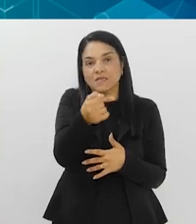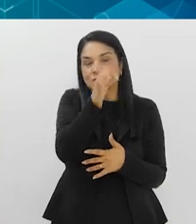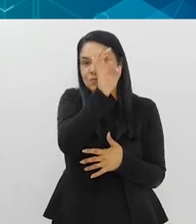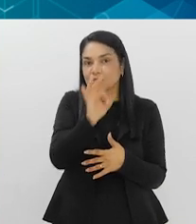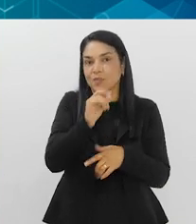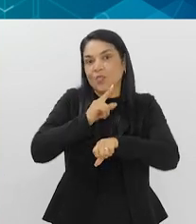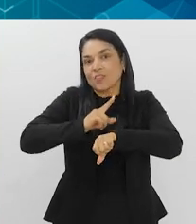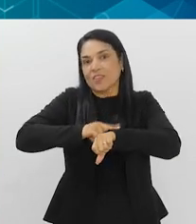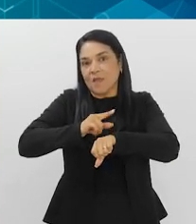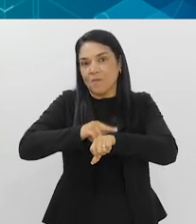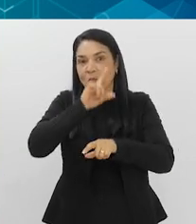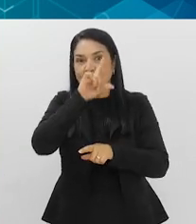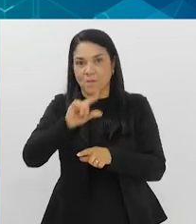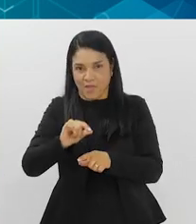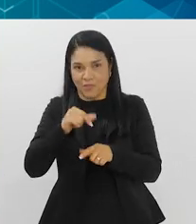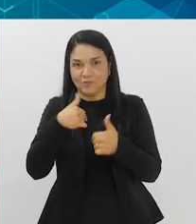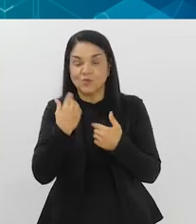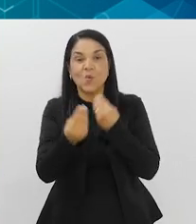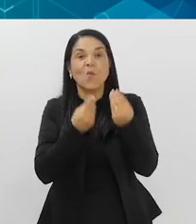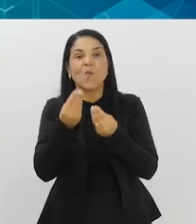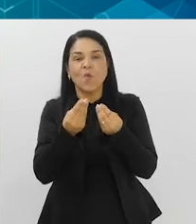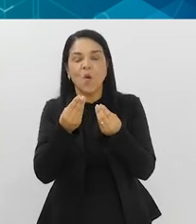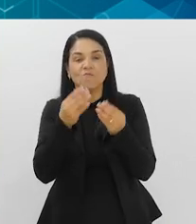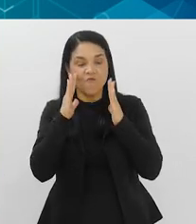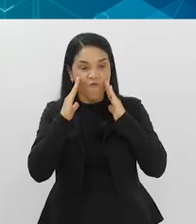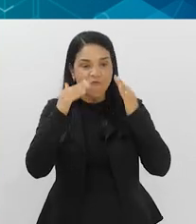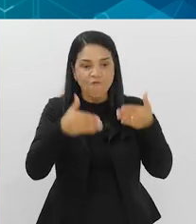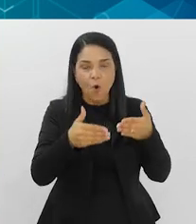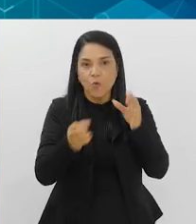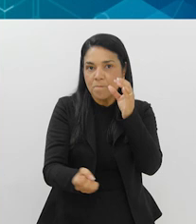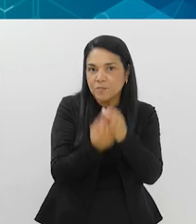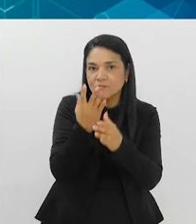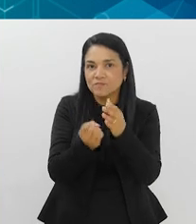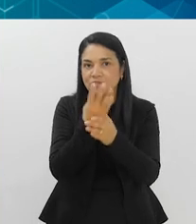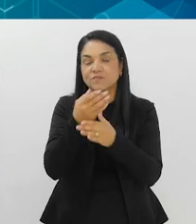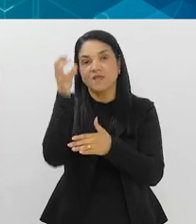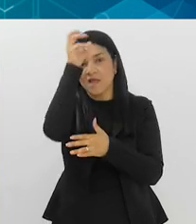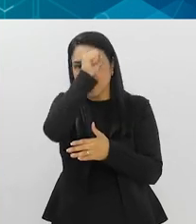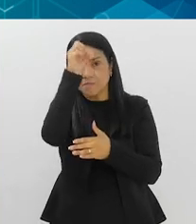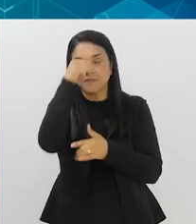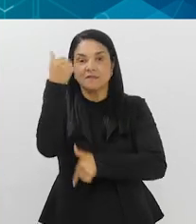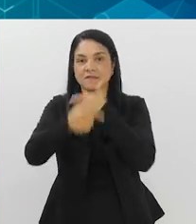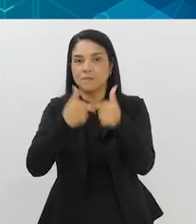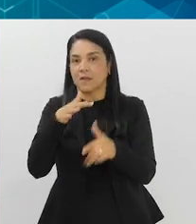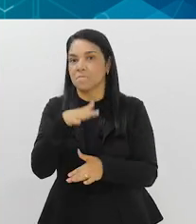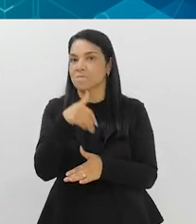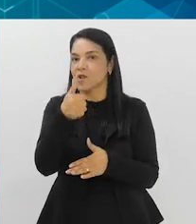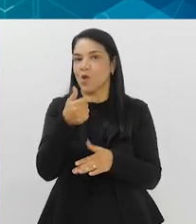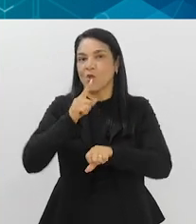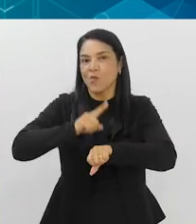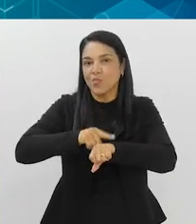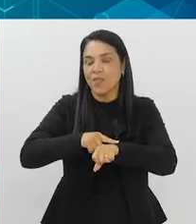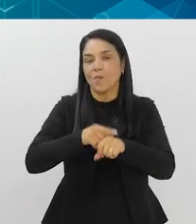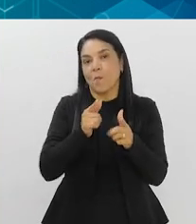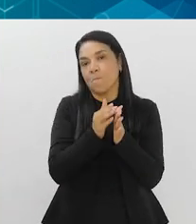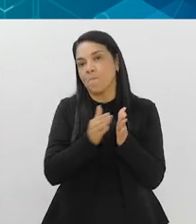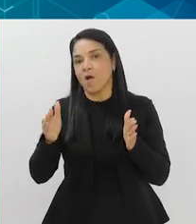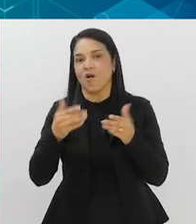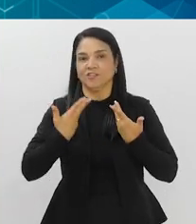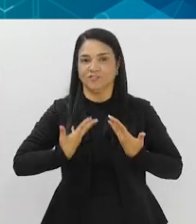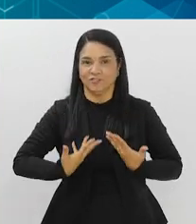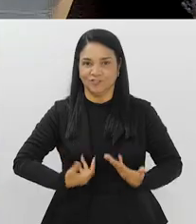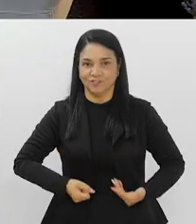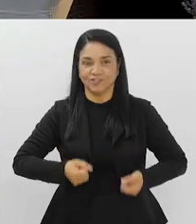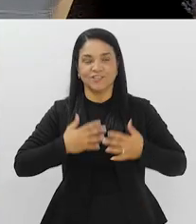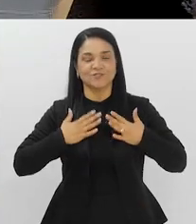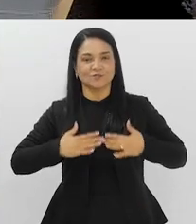do nosso tempo. Então, como é que a gente consegue trazer esse foco, essa objetividade, para que a gente aprenda a trabalhar melhor e conseguir ter esse tempo de